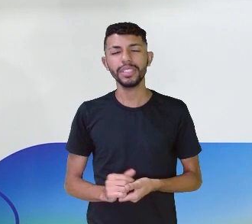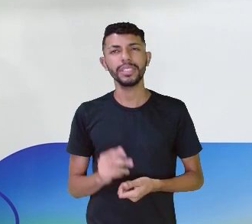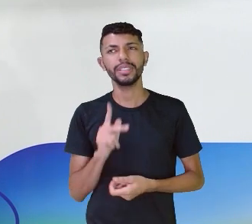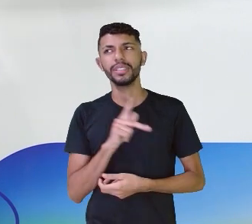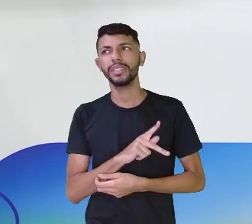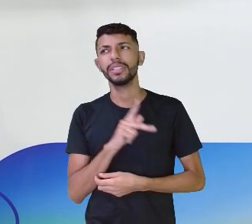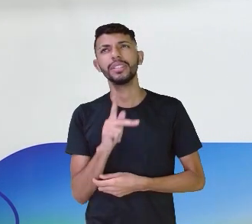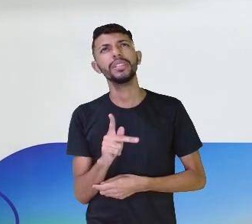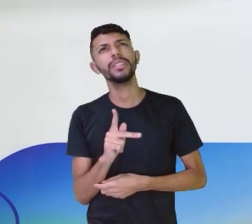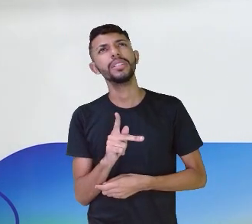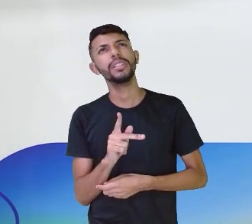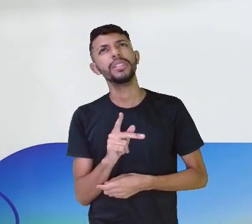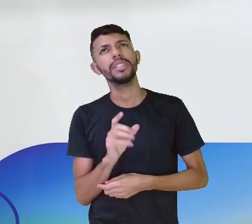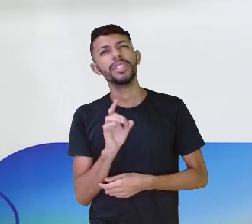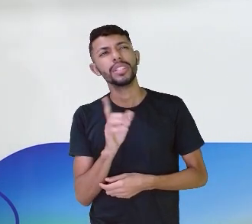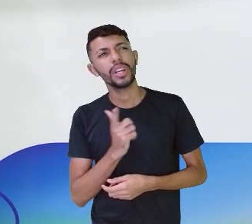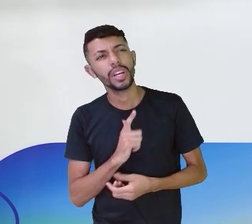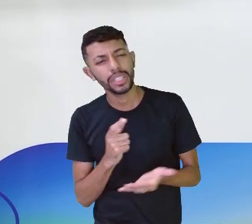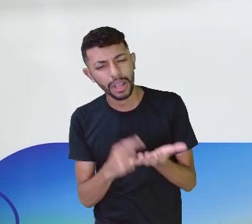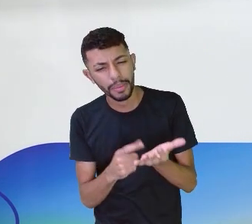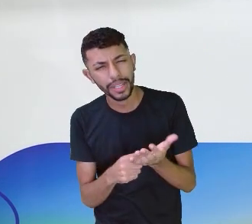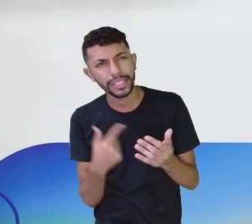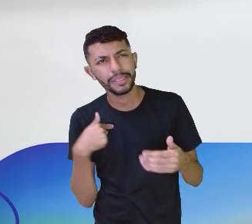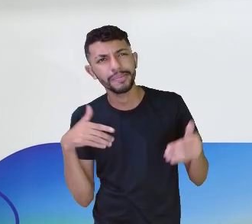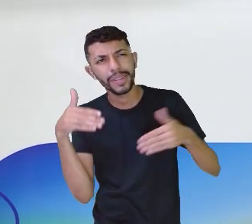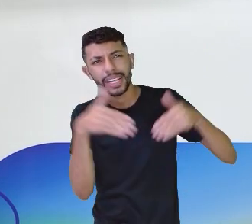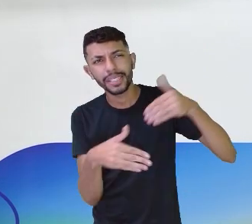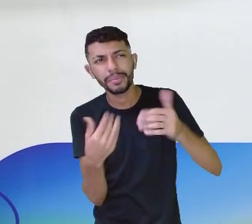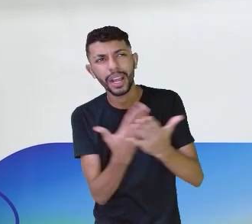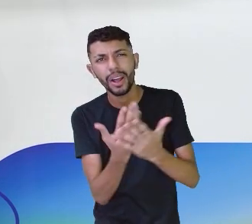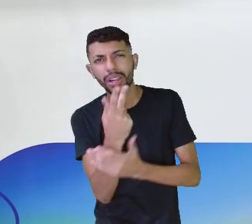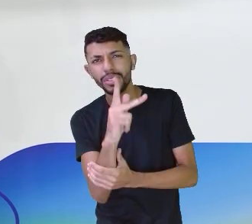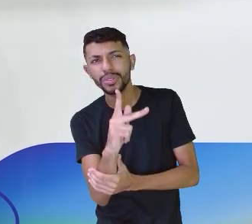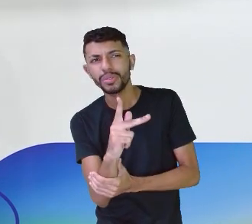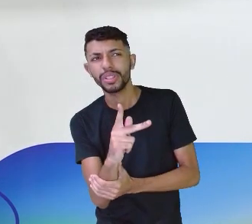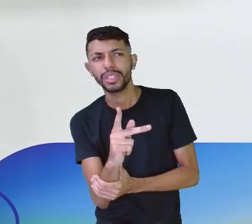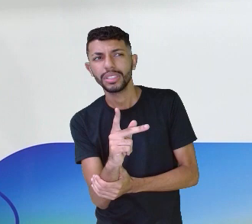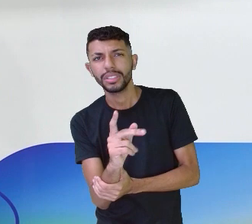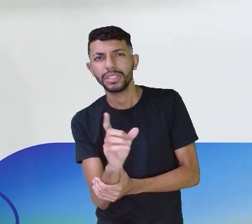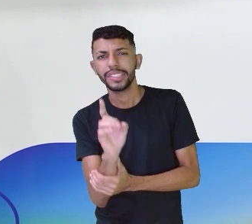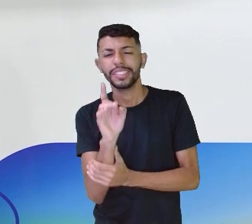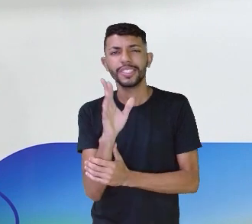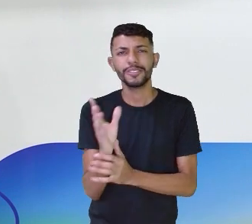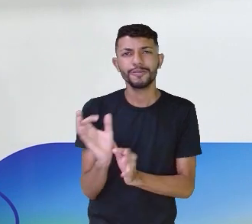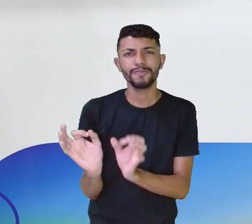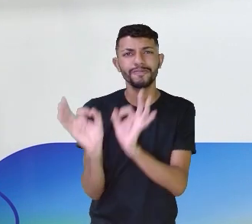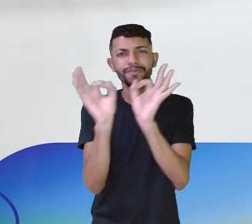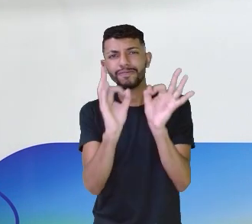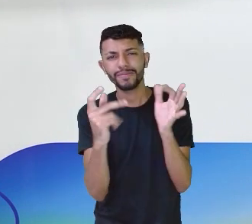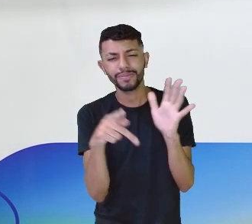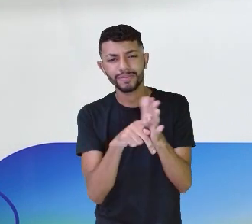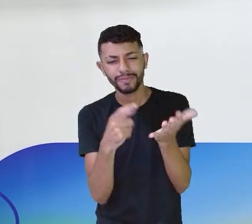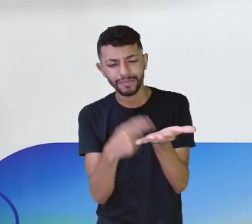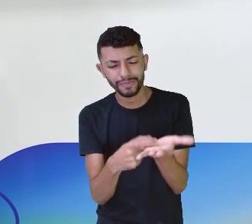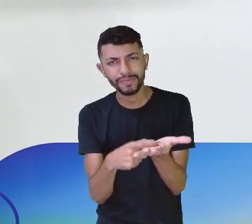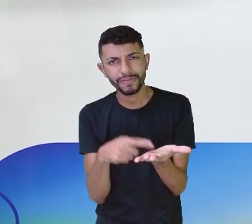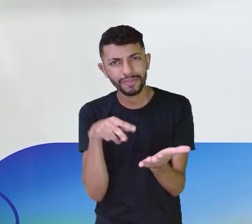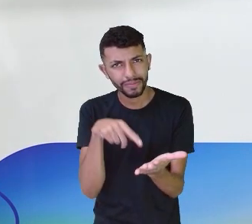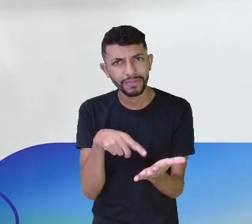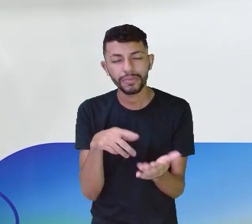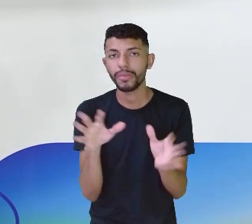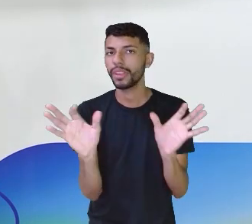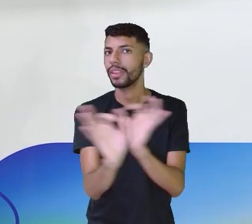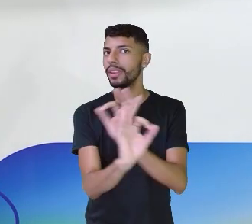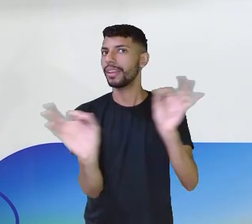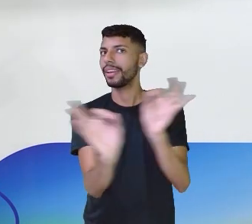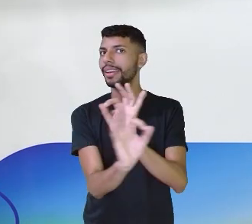Professora, só tem um aplicativo para eu participar da sua aula? Eu só consigo assistir pelo aplicativo do Educa Recife? Não,